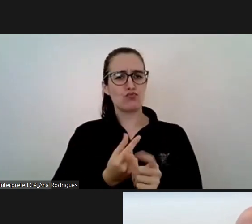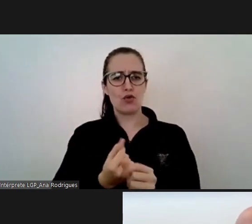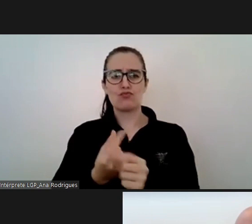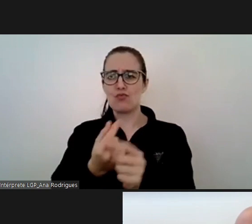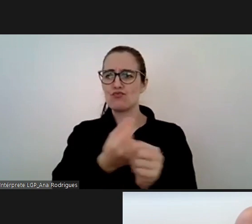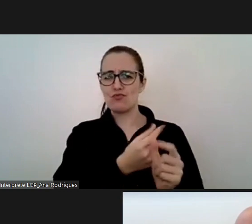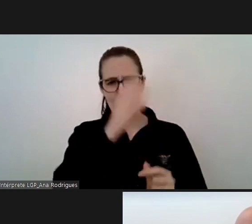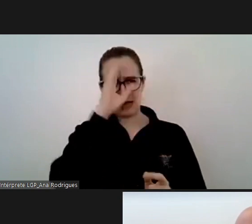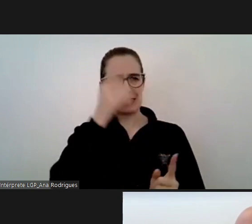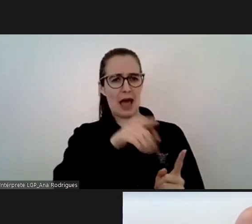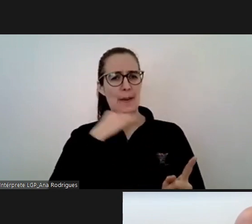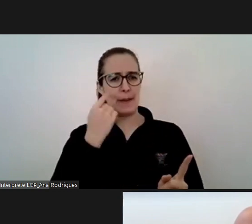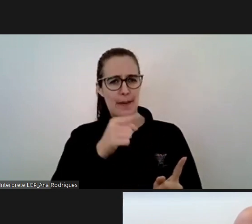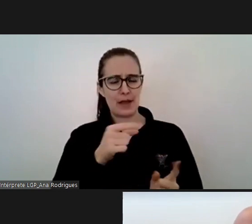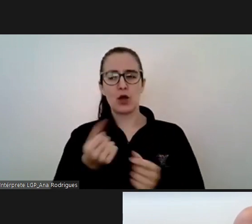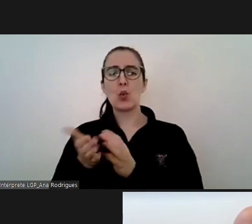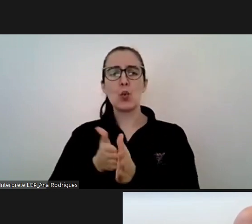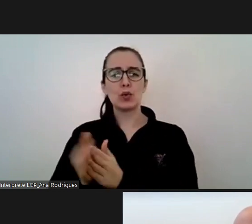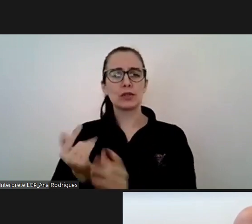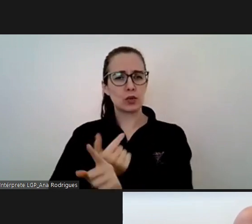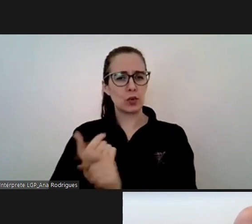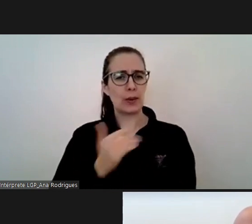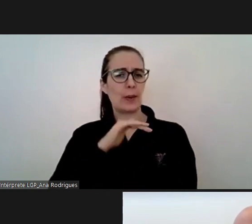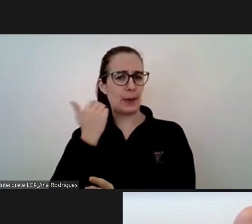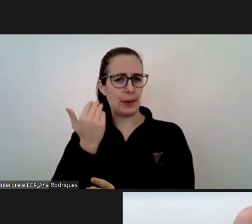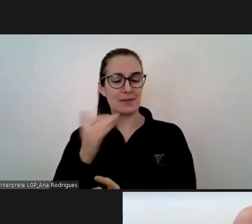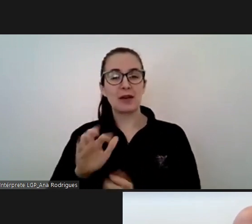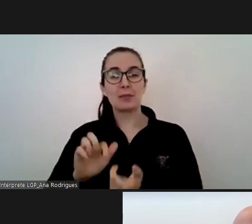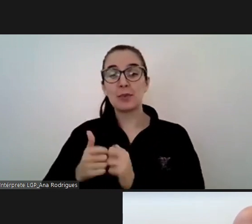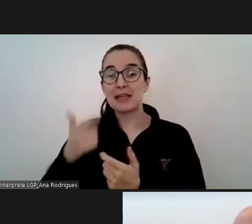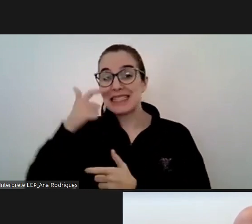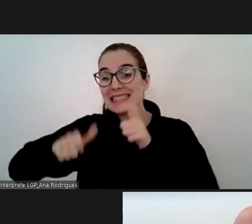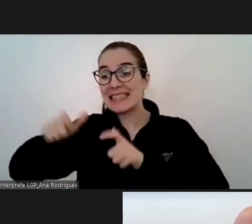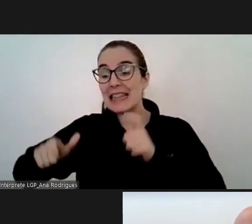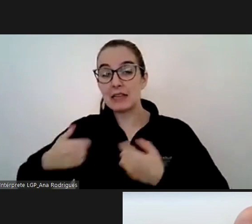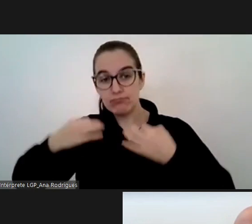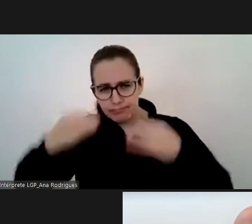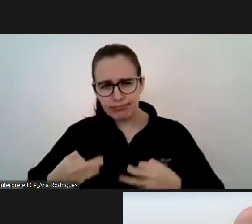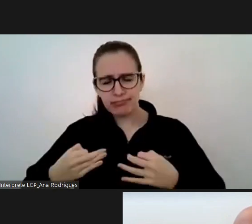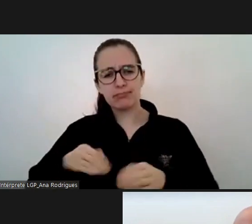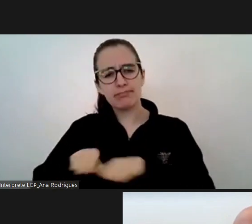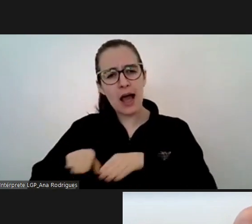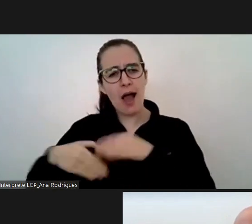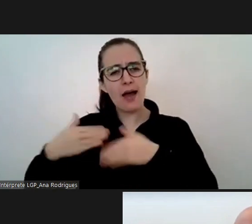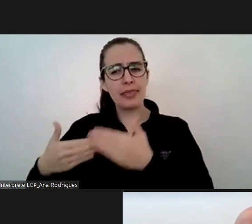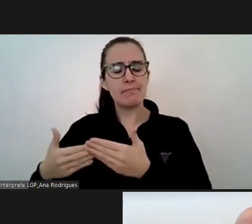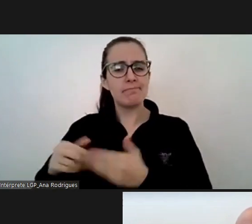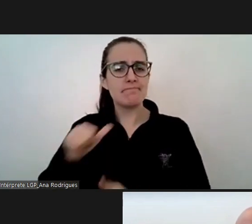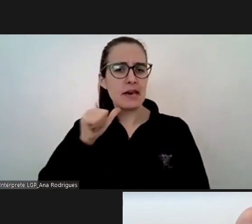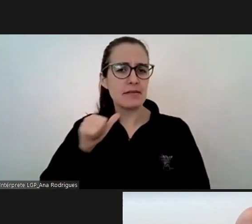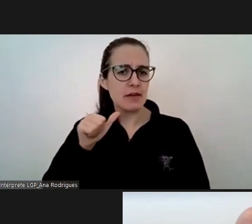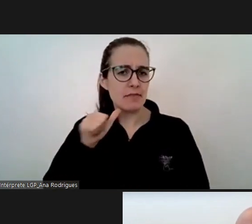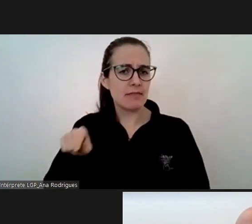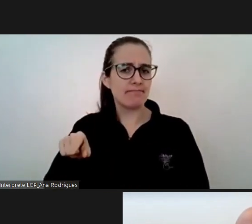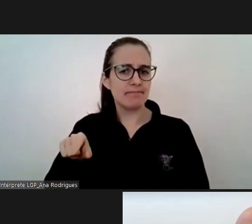a ser bons utilizadores, mas não a ser cidadãos. E isto liga-se com uma coisa